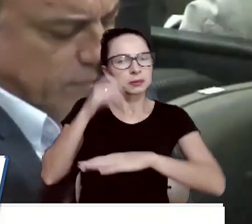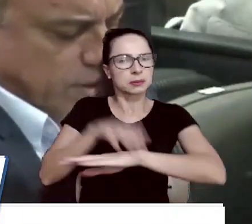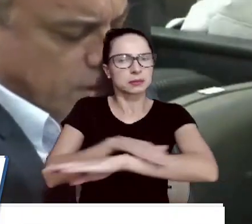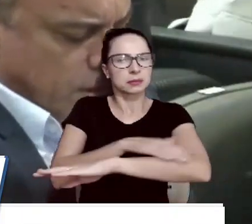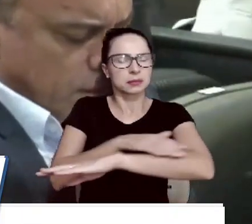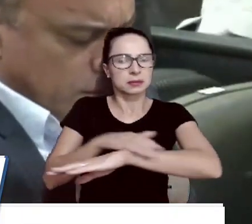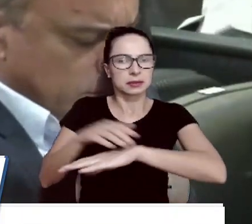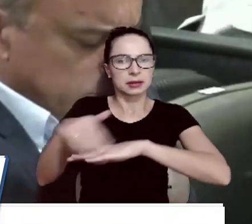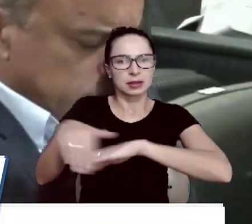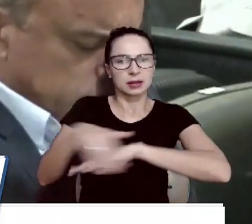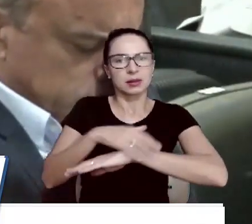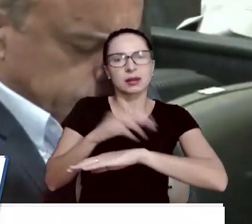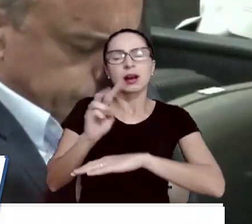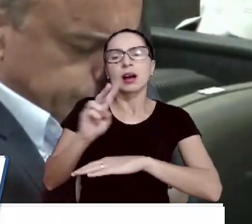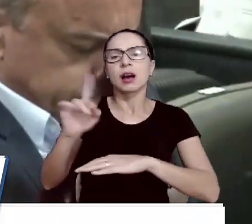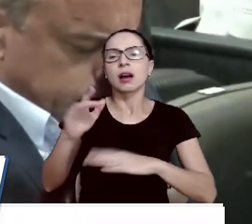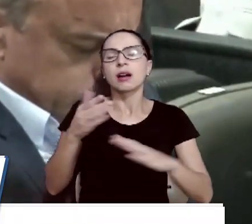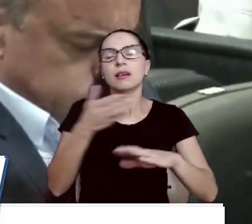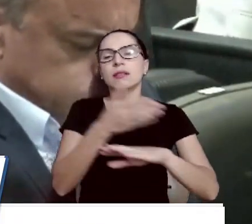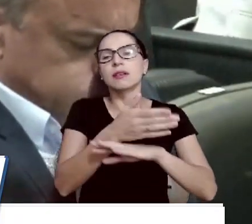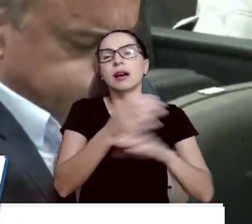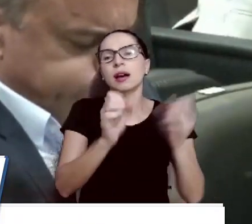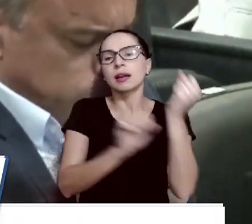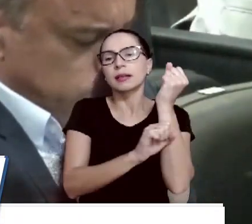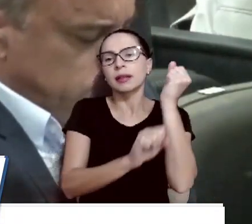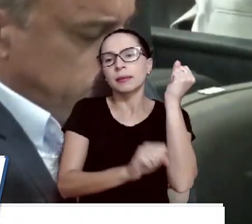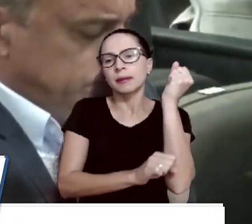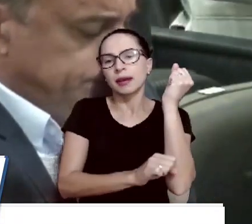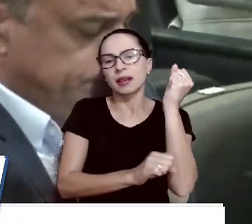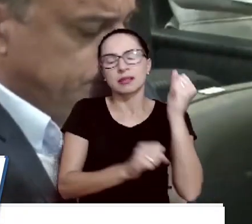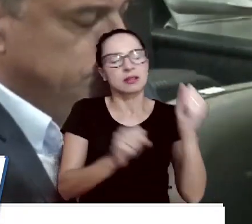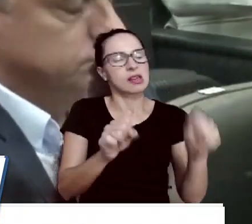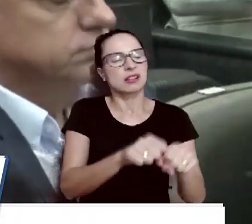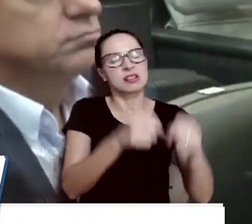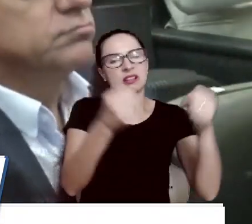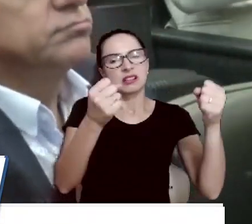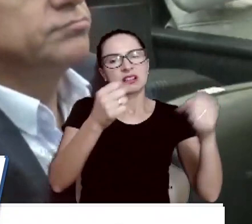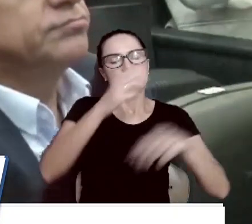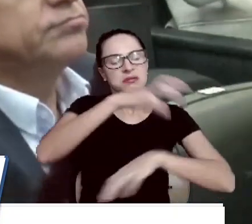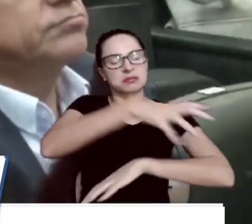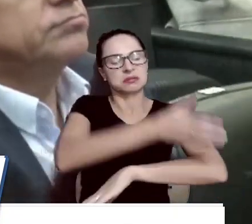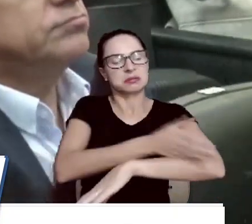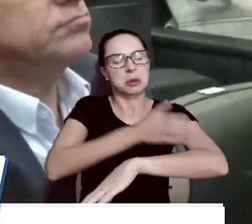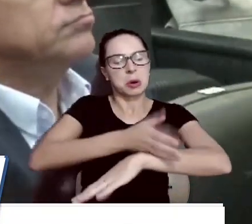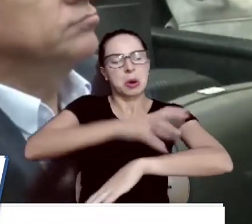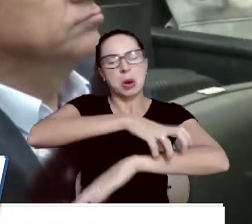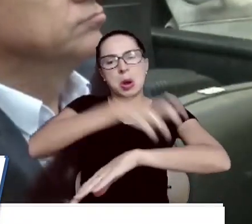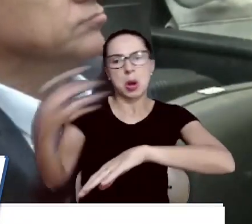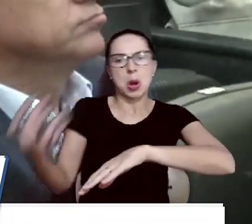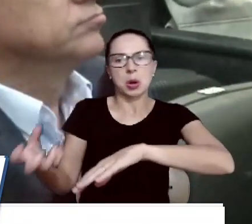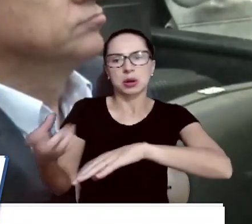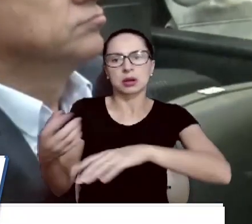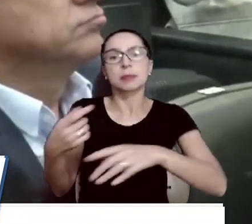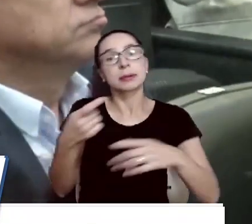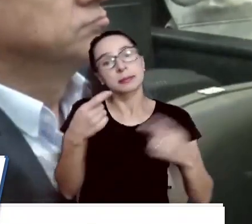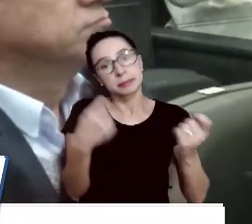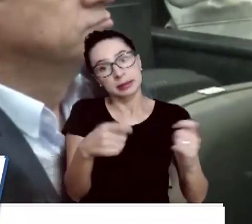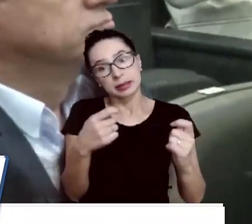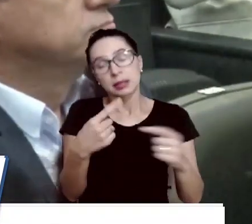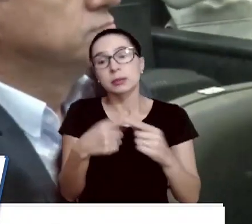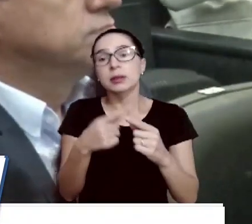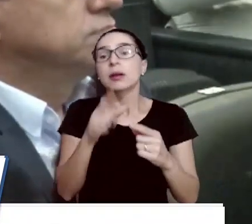vai lá a Sabesp, faz aquele estrago, e que precisa ser feito, porque senão a pessoa pode ficar com o seu